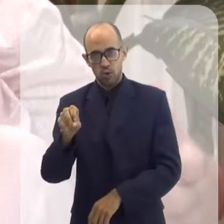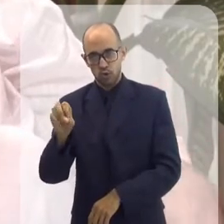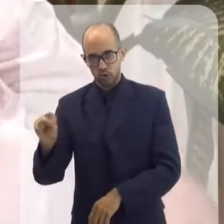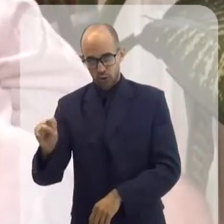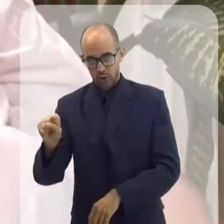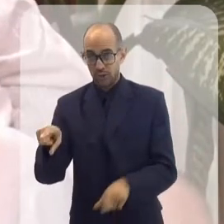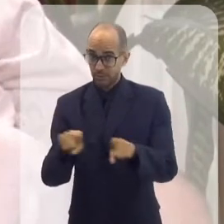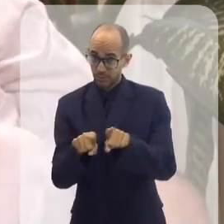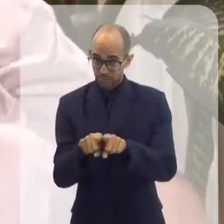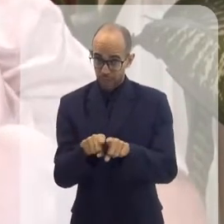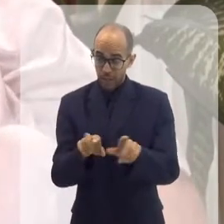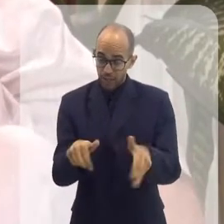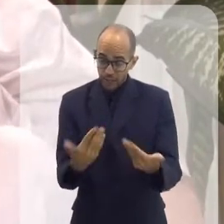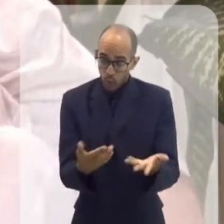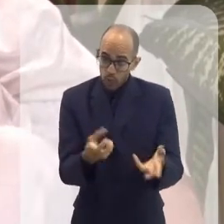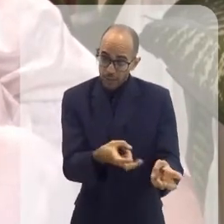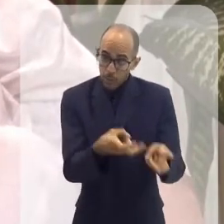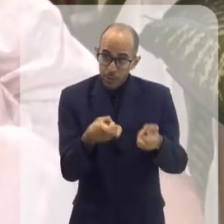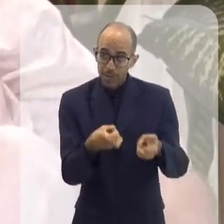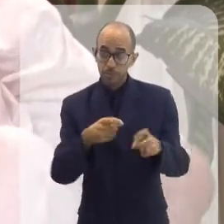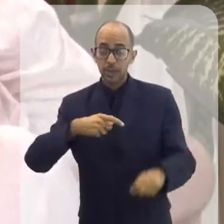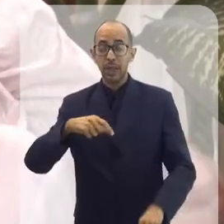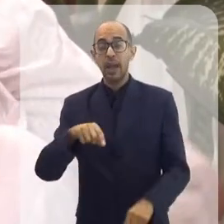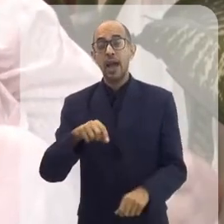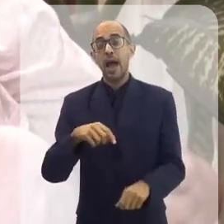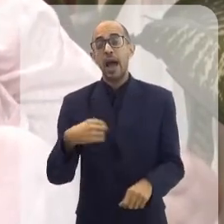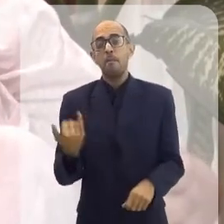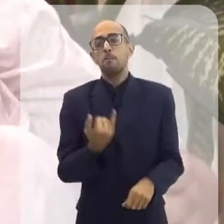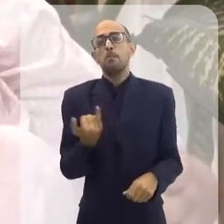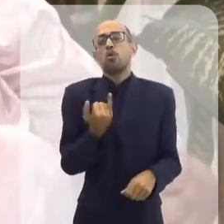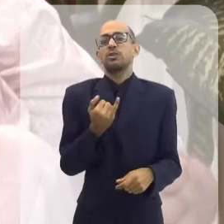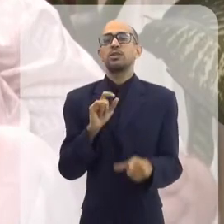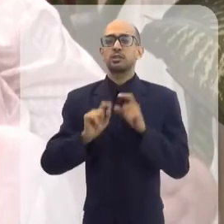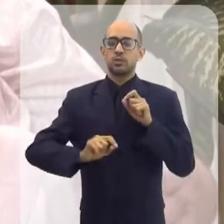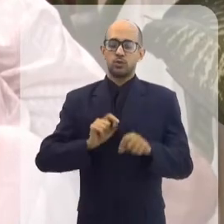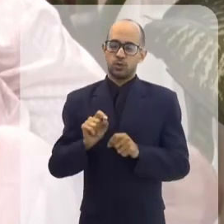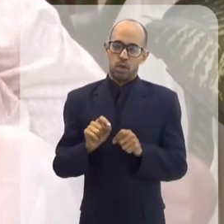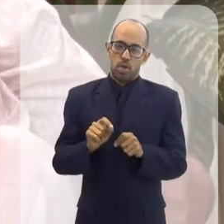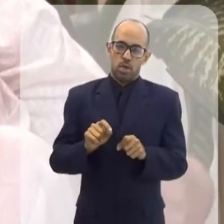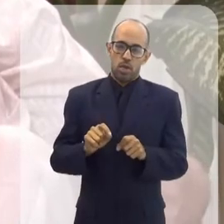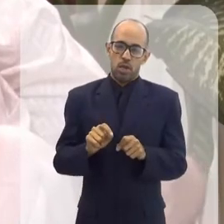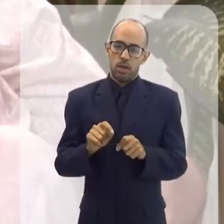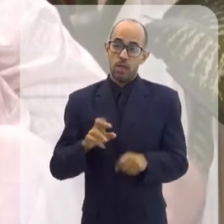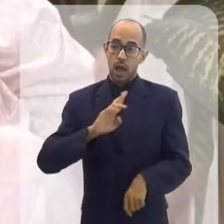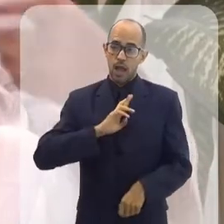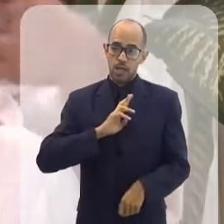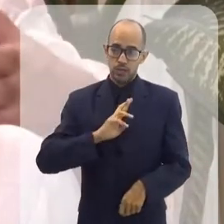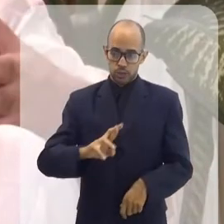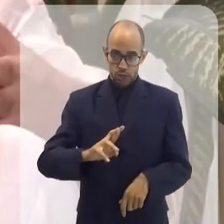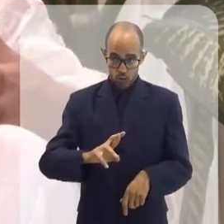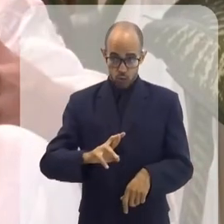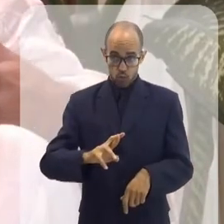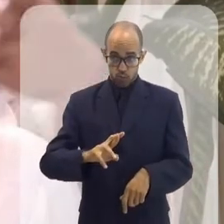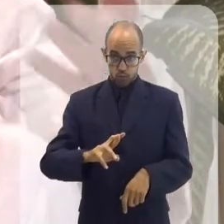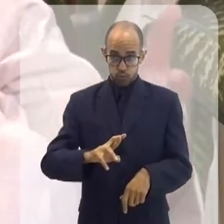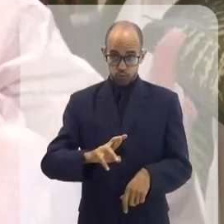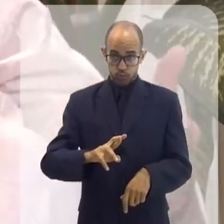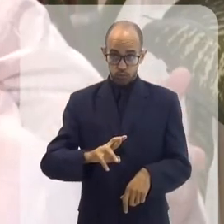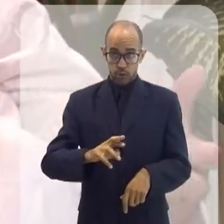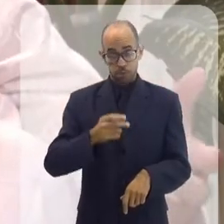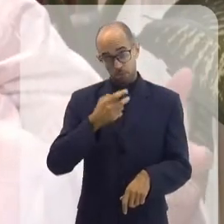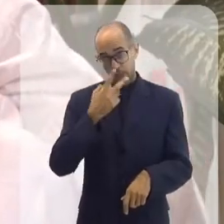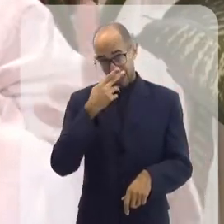gente observa isso a gente vê a importância não só religiosa